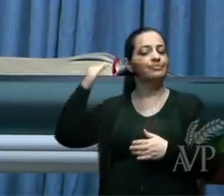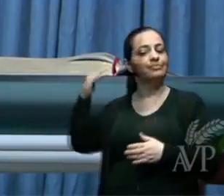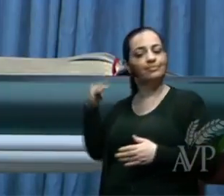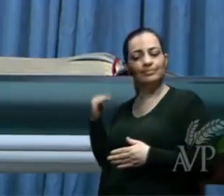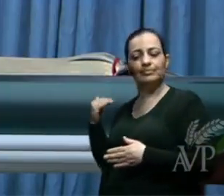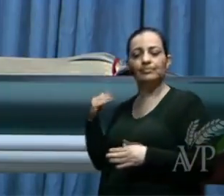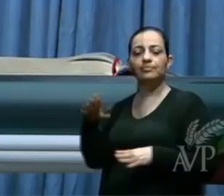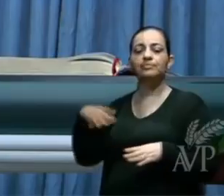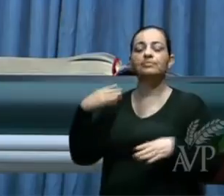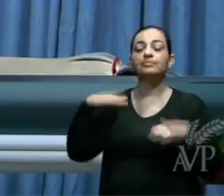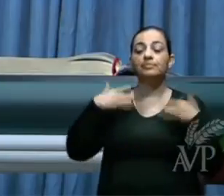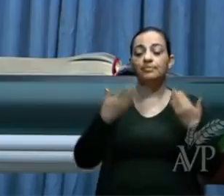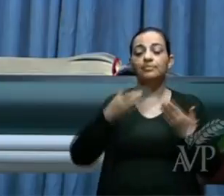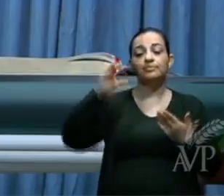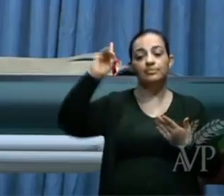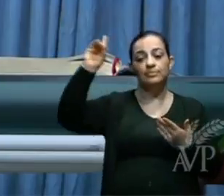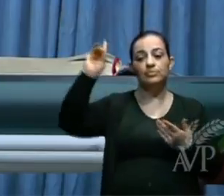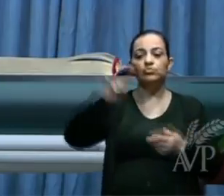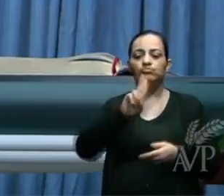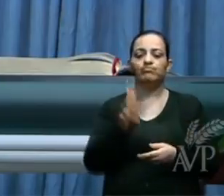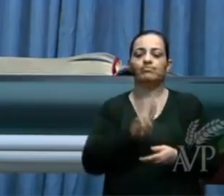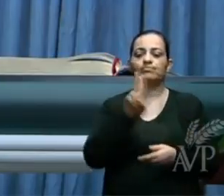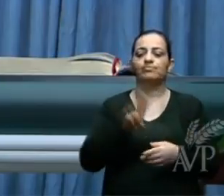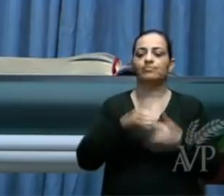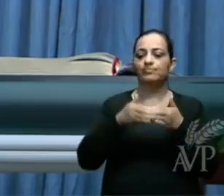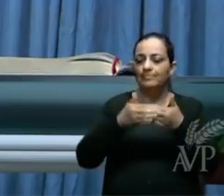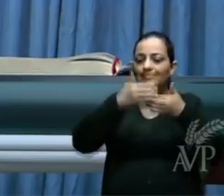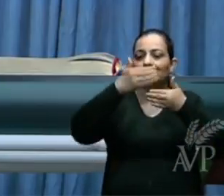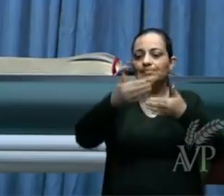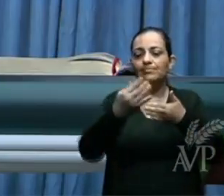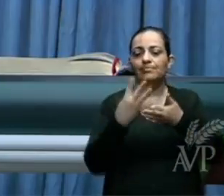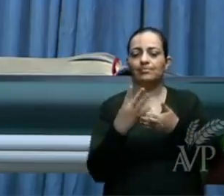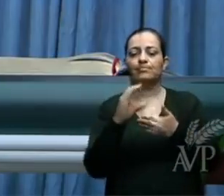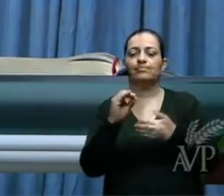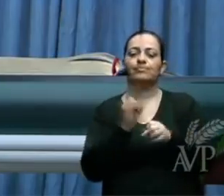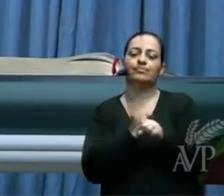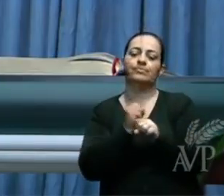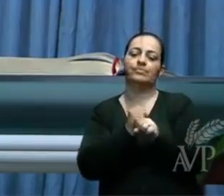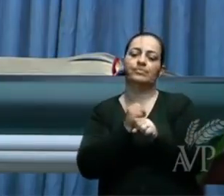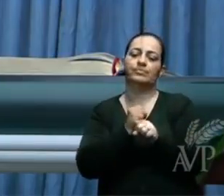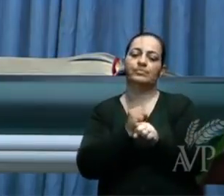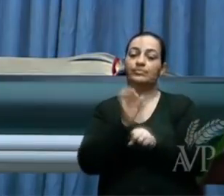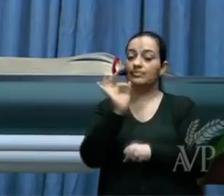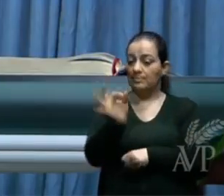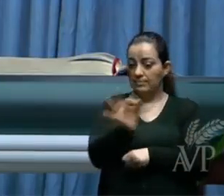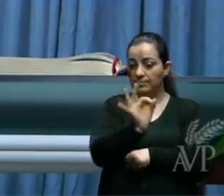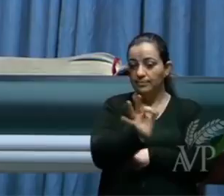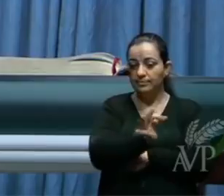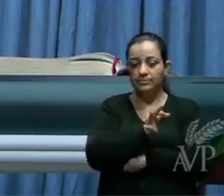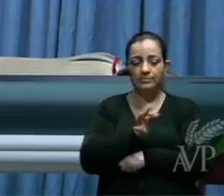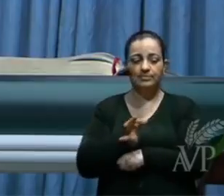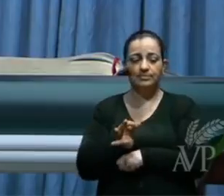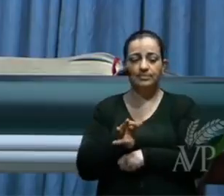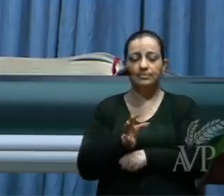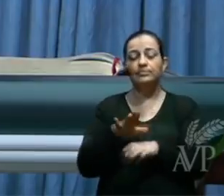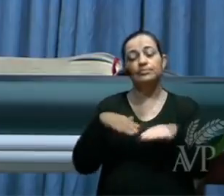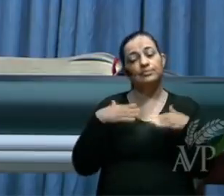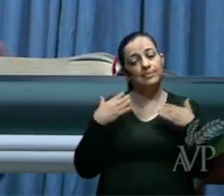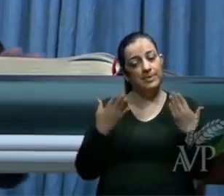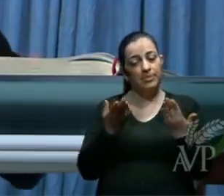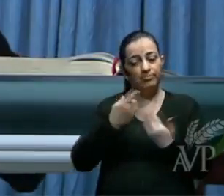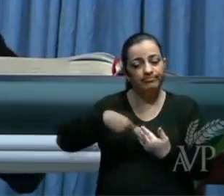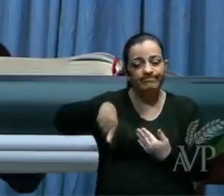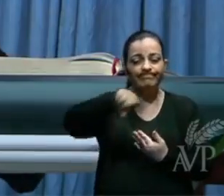então deus o usou por mais 40 anos não foi assim então